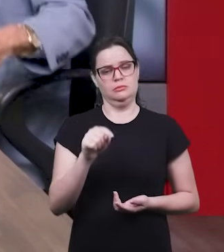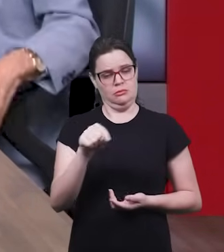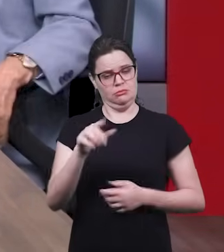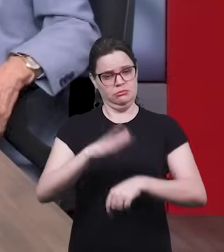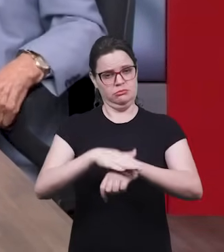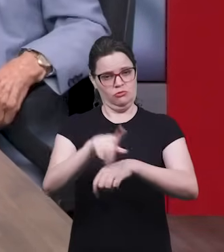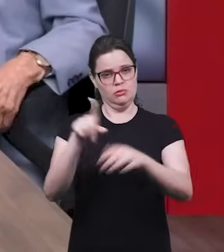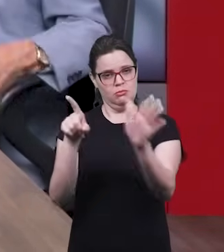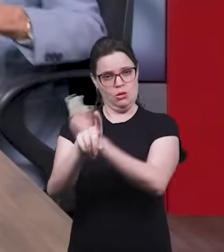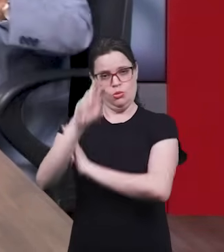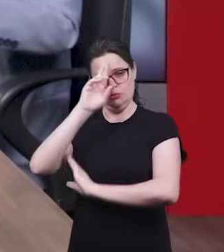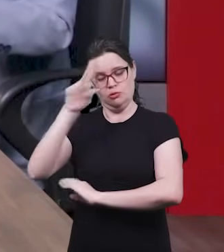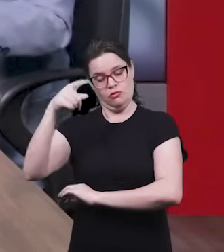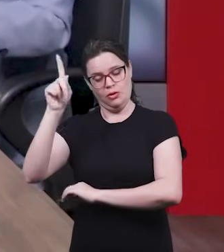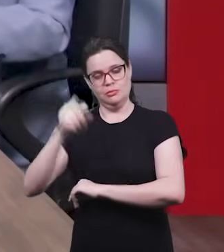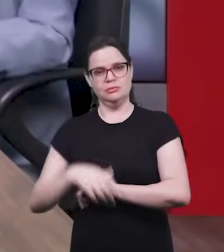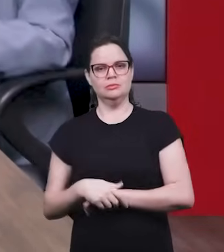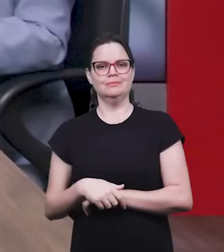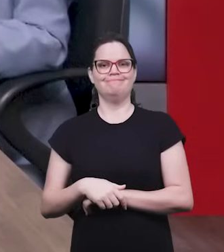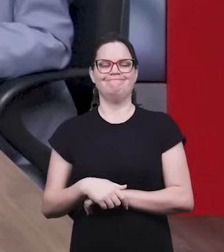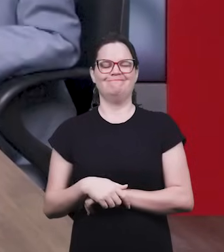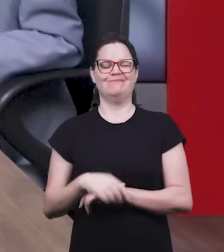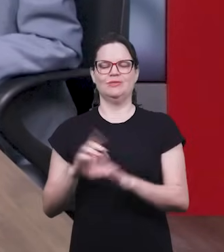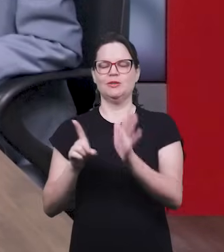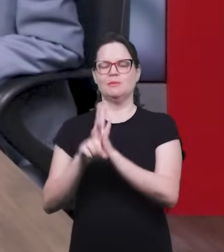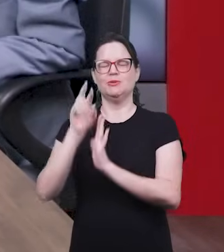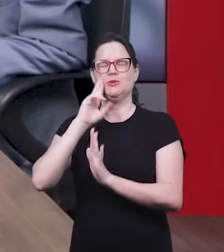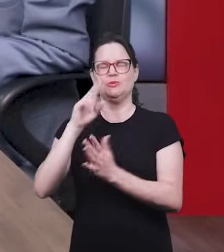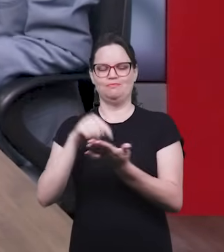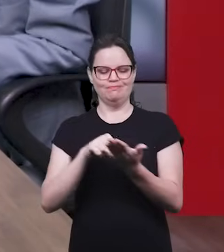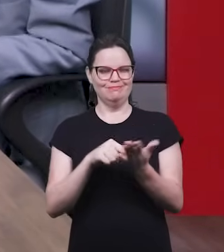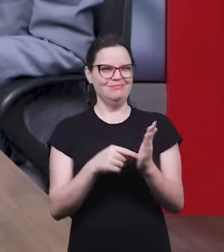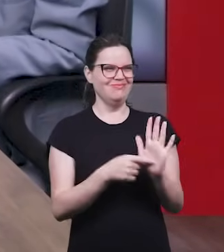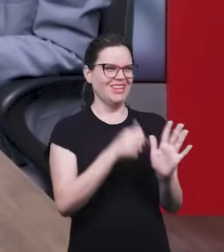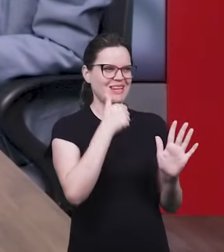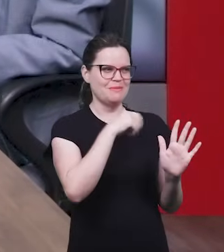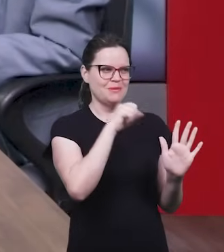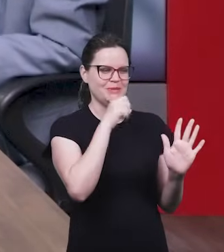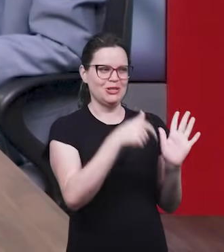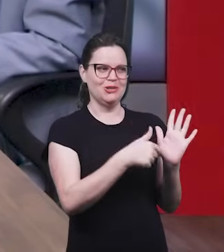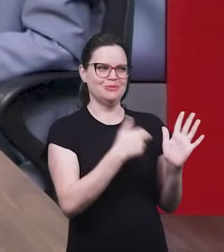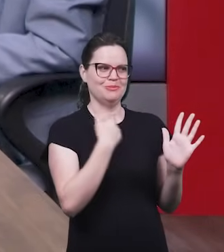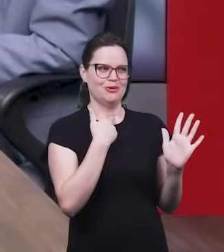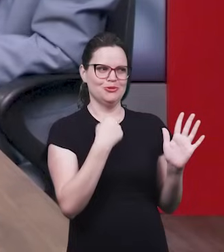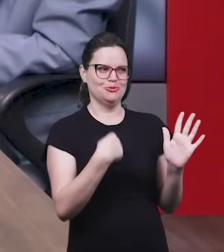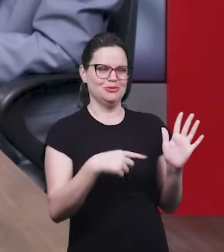consulta o senhor. E ela disse, mamãe, eu consultei, não é para ir, não. Coisa boa, né?